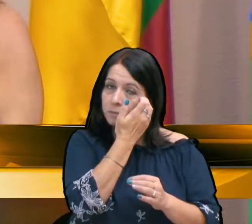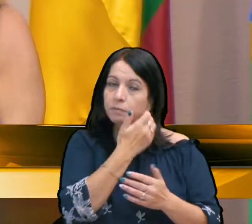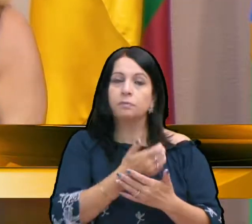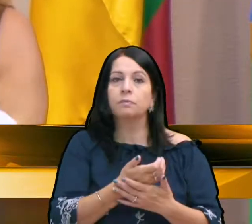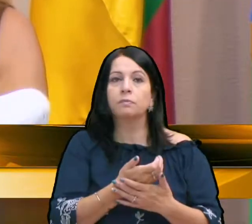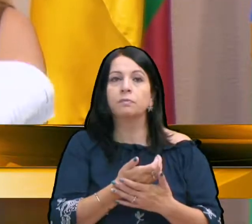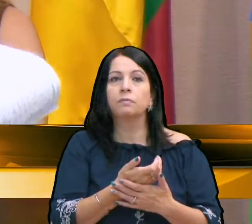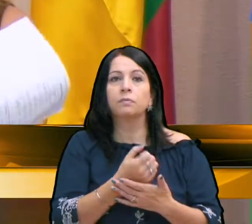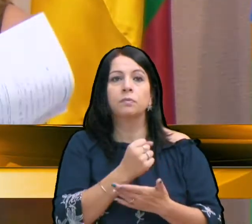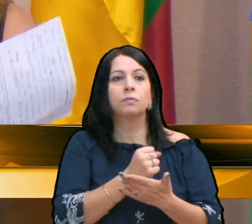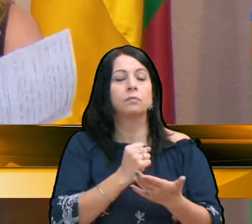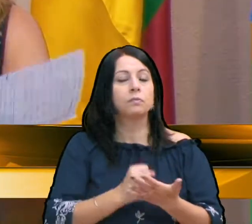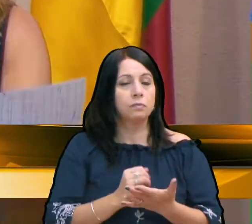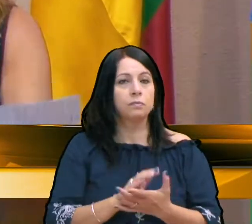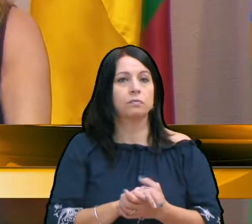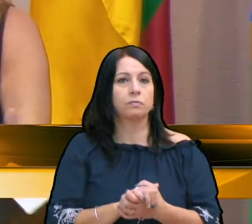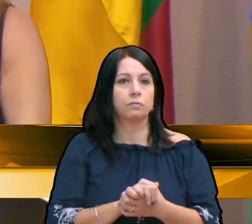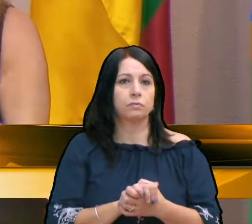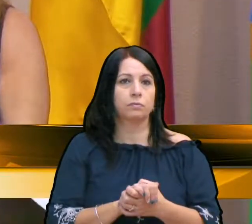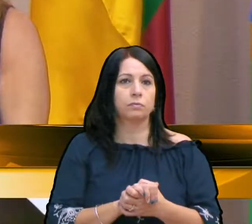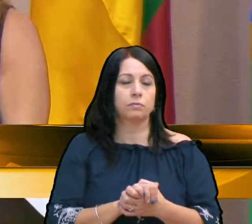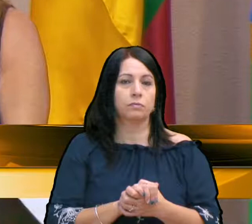ao contrato em si.